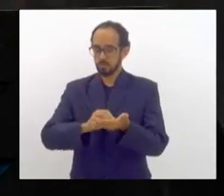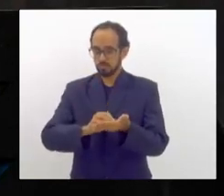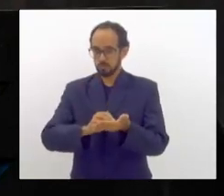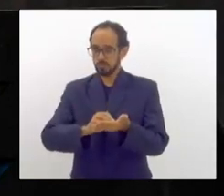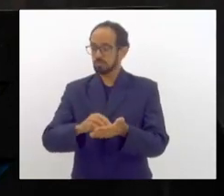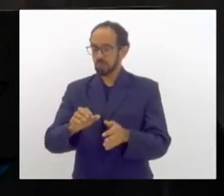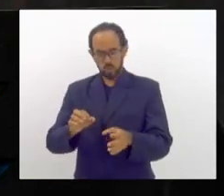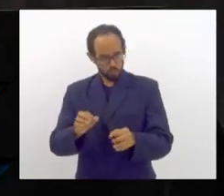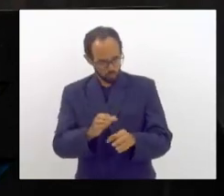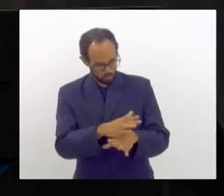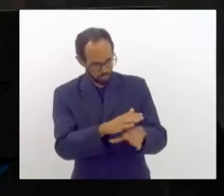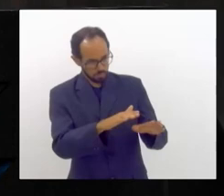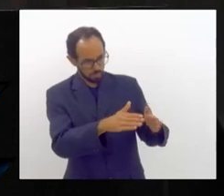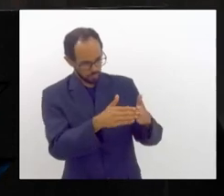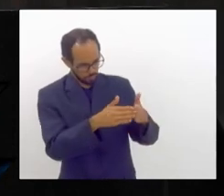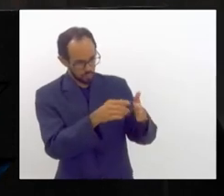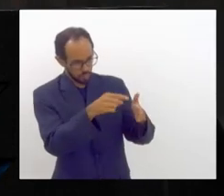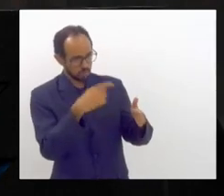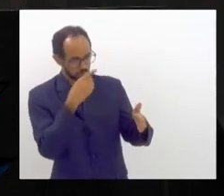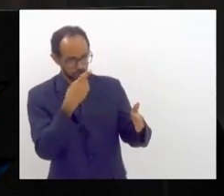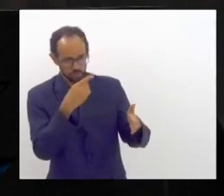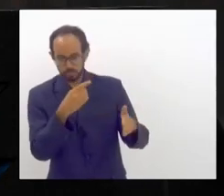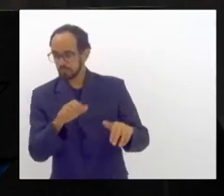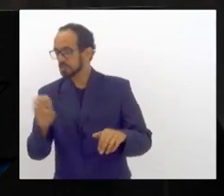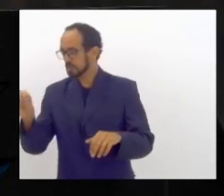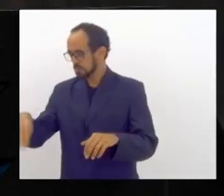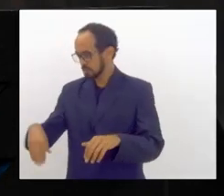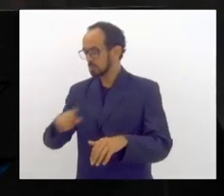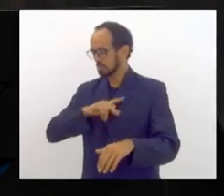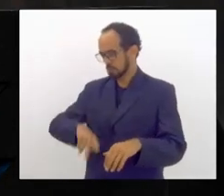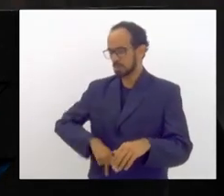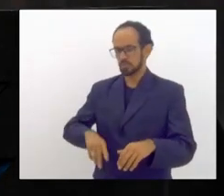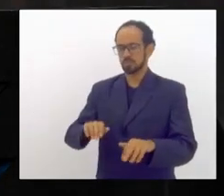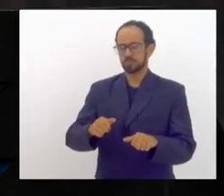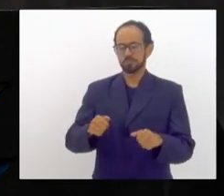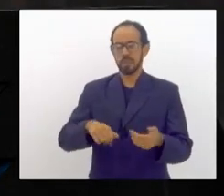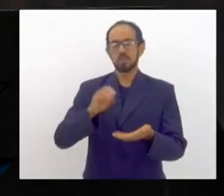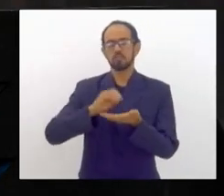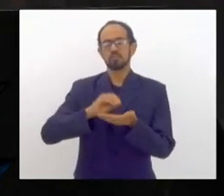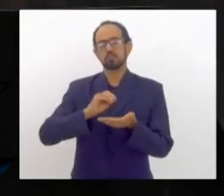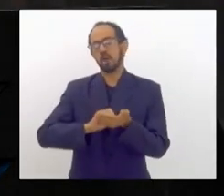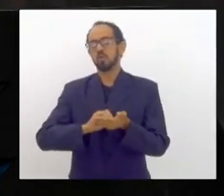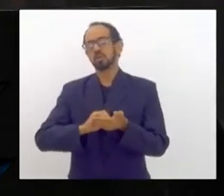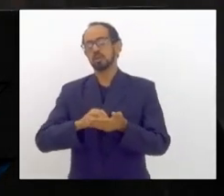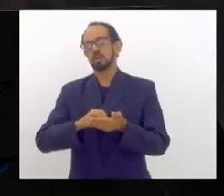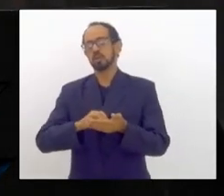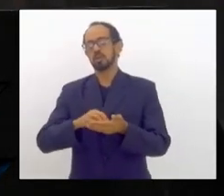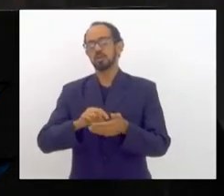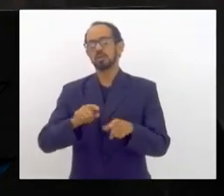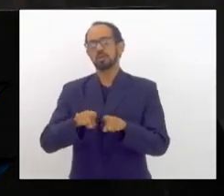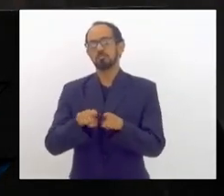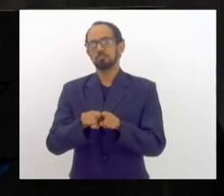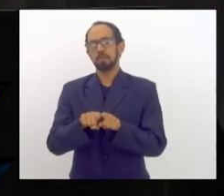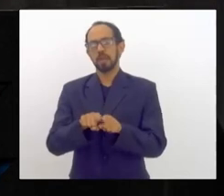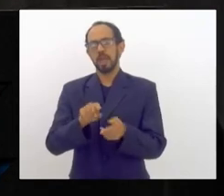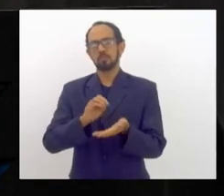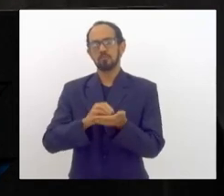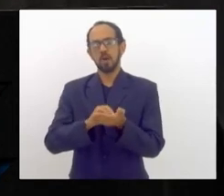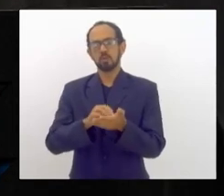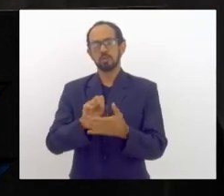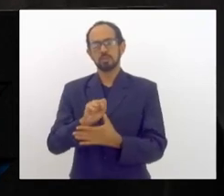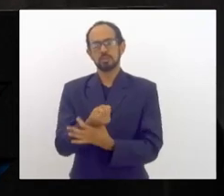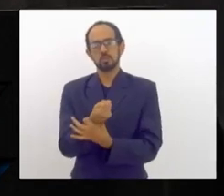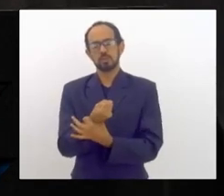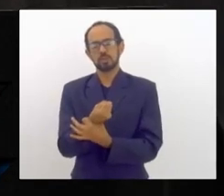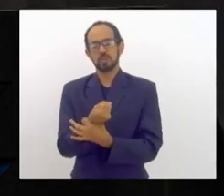Para concluir, senhor deputado. Vou concluir, presidente. Além da falta de solução habitacional, eu quero lembrar a insegurança do aluguel social. E aí eu quero falar com o